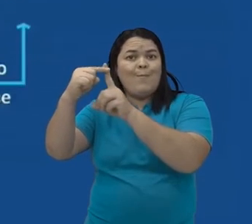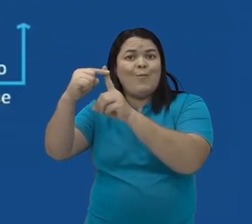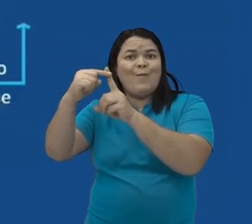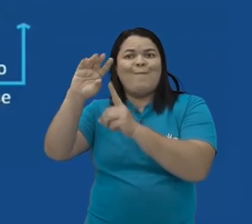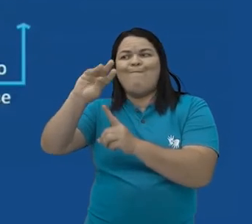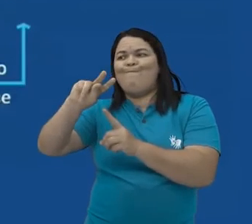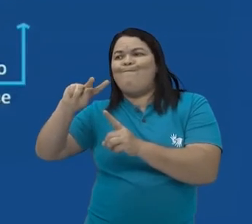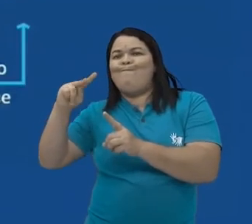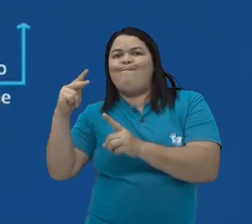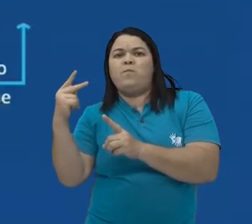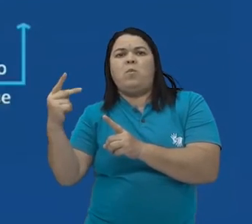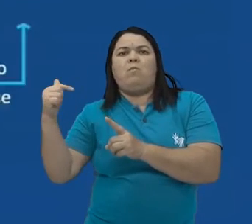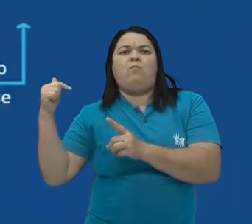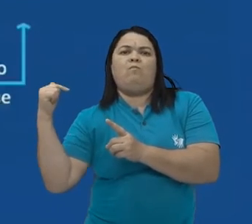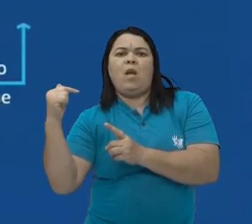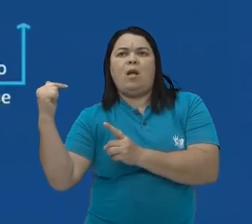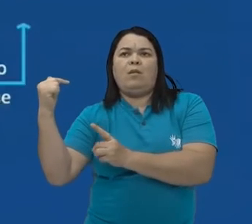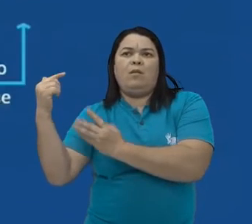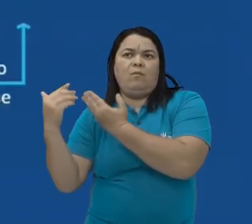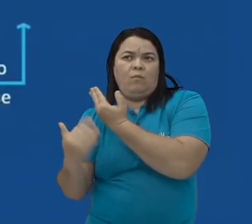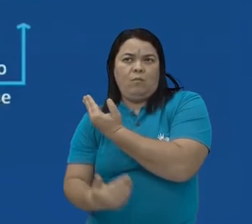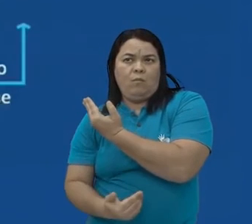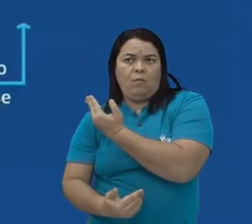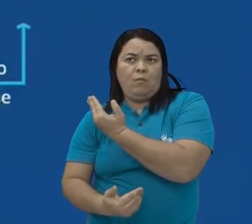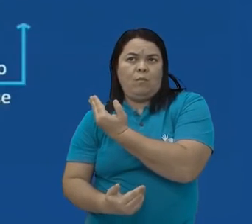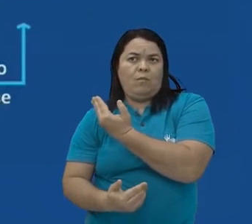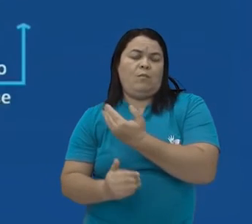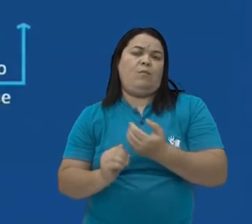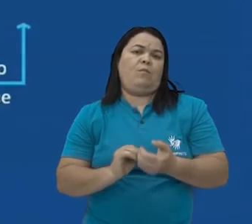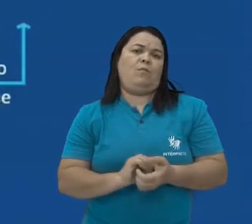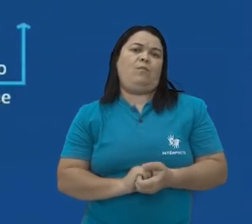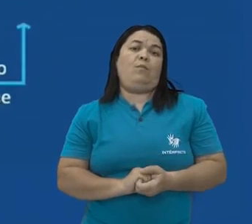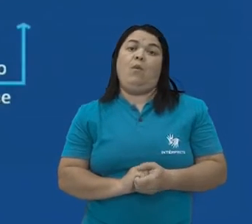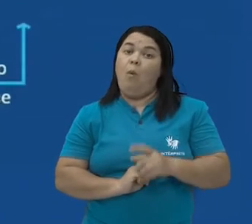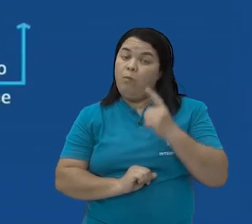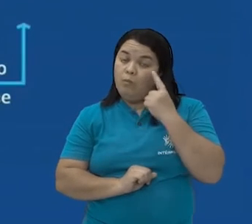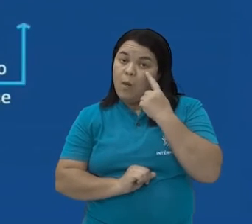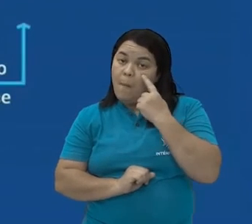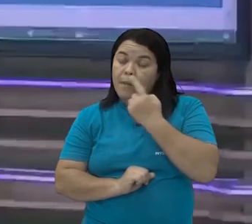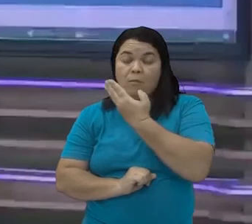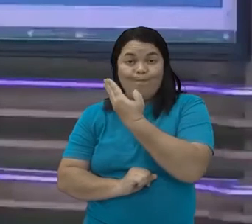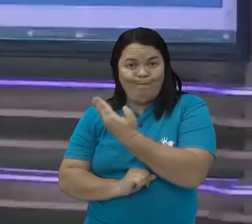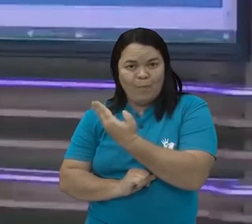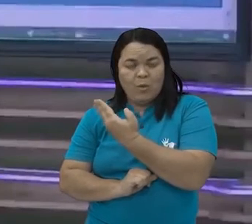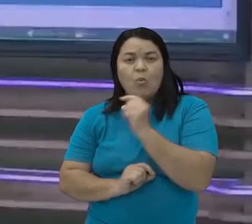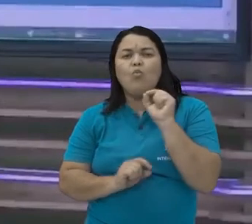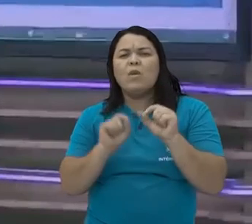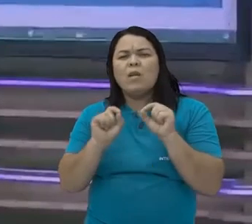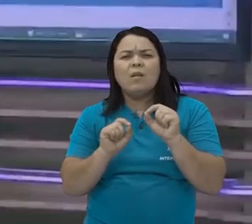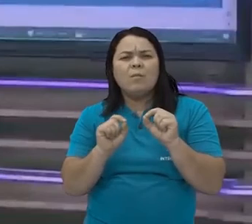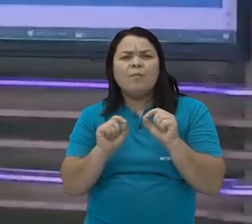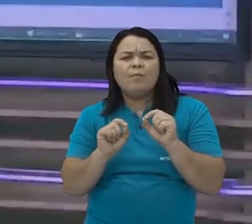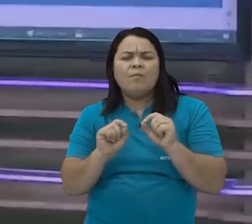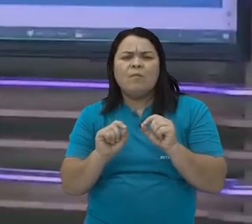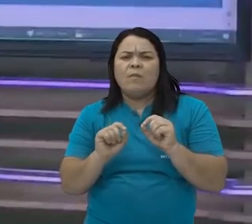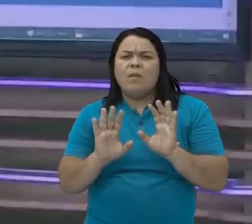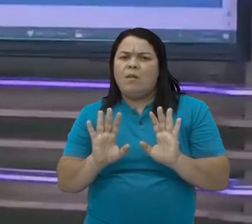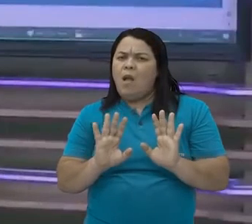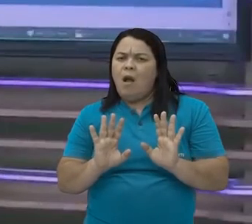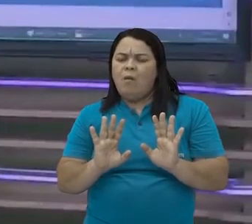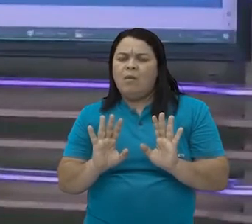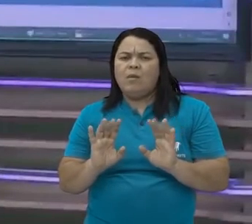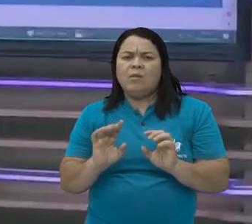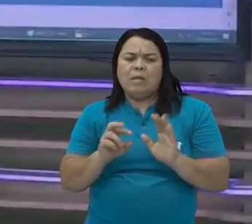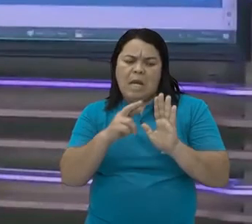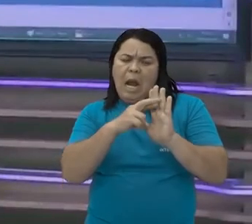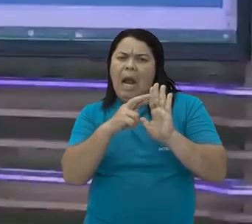a ser agora negativo. Então, uma coisa importante a você reparar aqui é o seguinte, tá? Não quer dizer que, de repente,